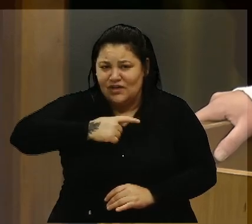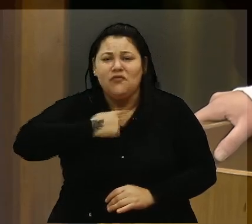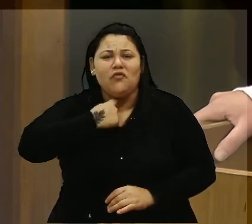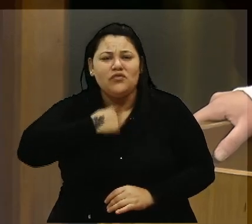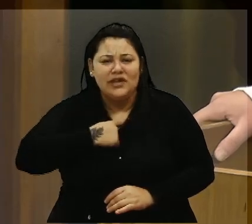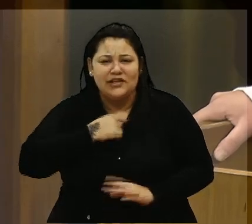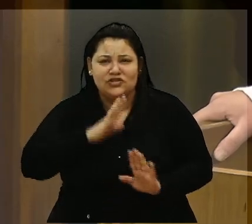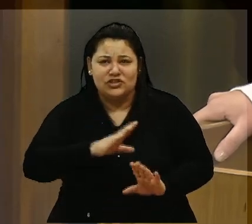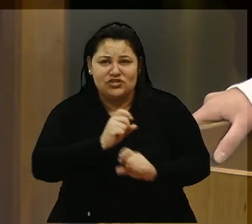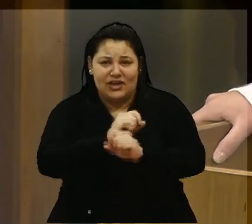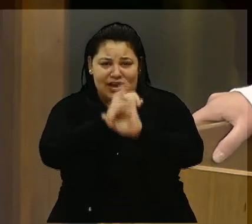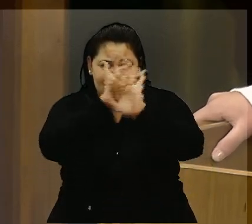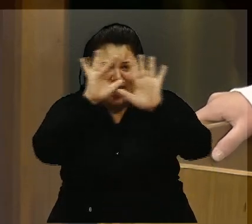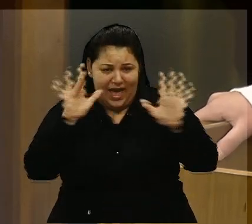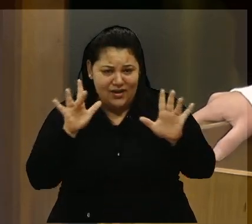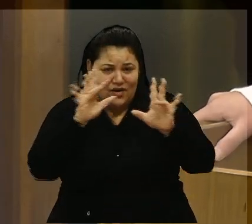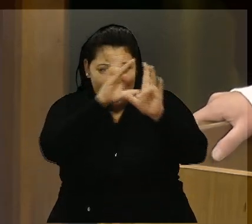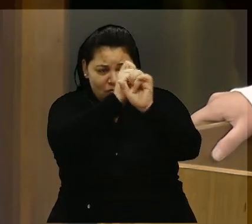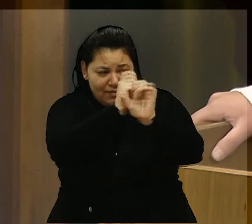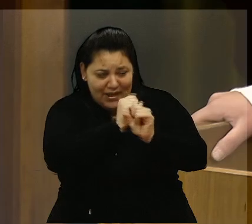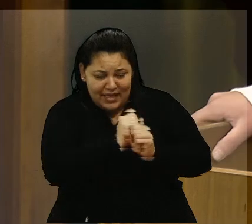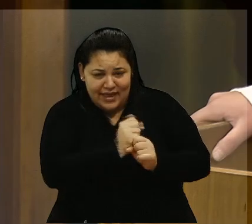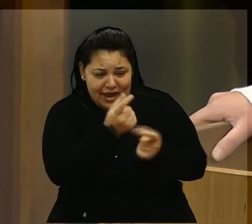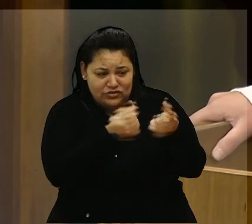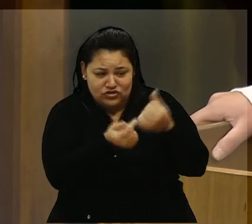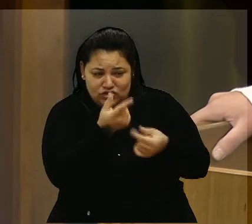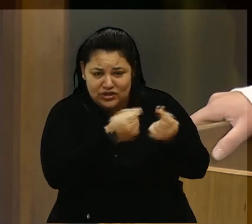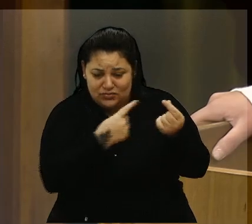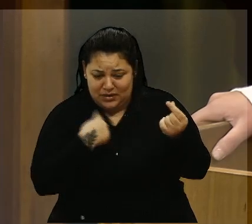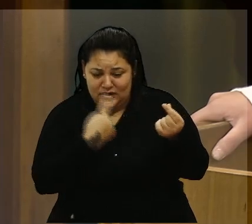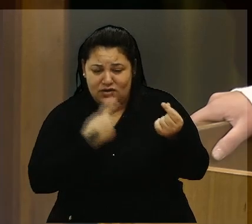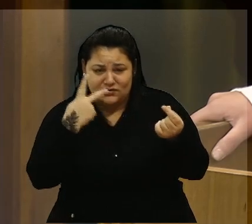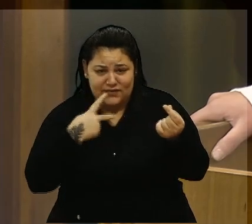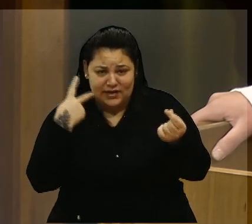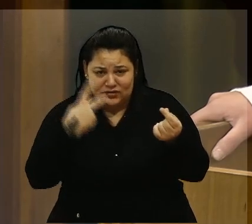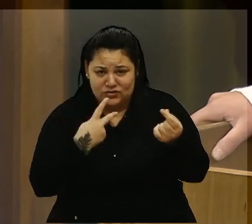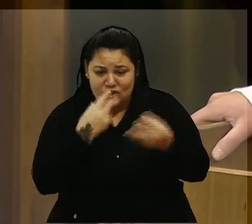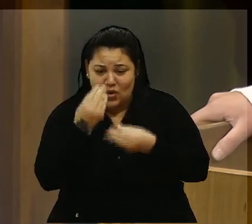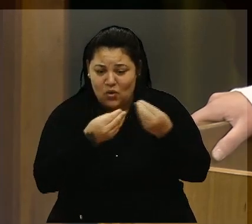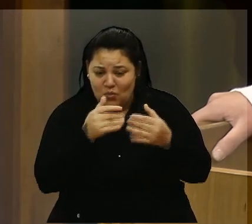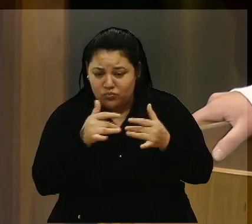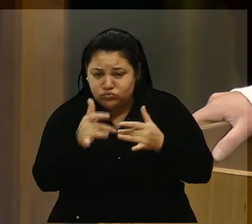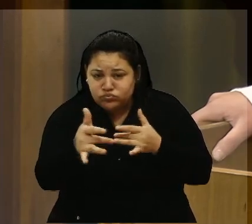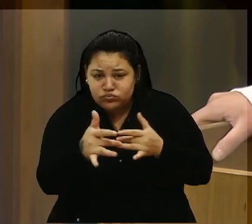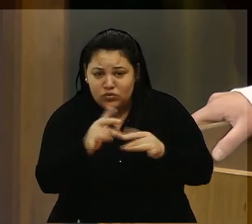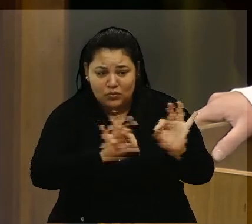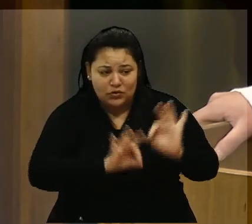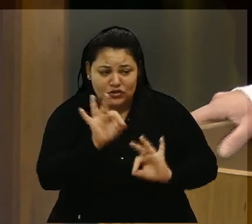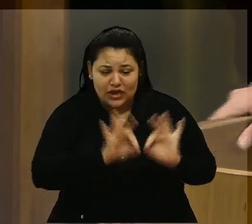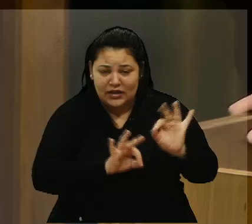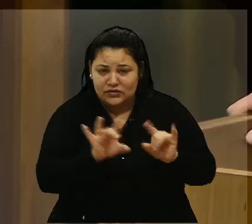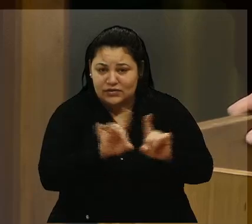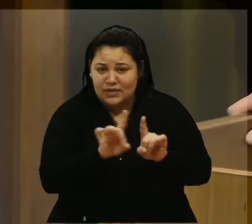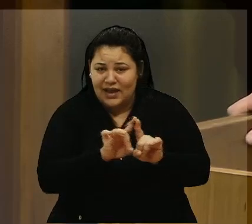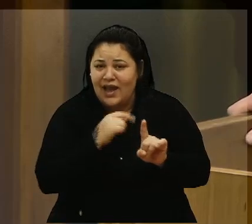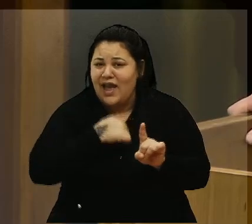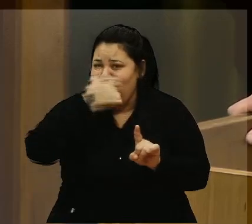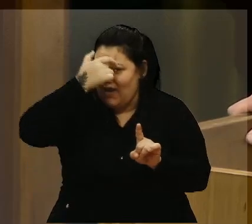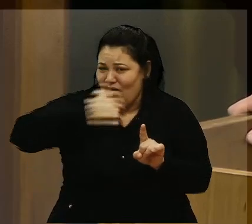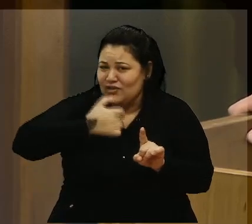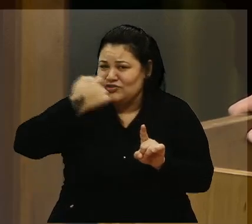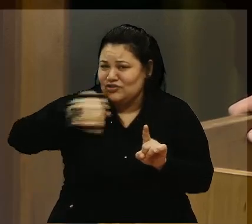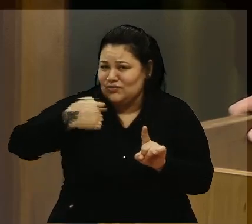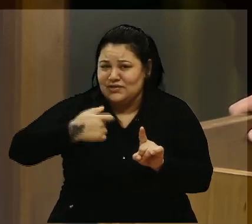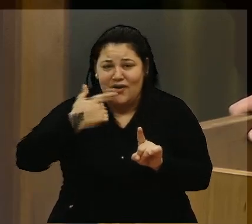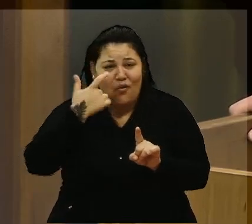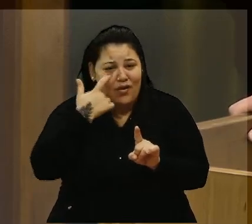para nós, vereadores, como é que estão as finanças, como é que está o andamento dos projetos? Eu acho que a gente tem que olhar